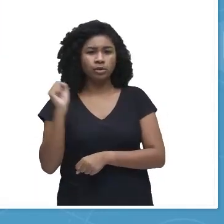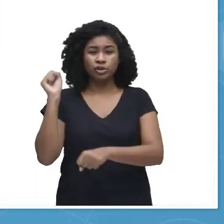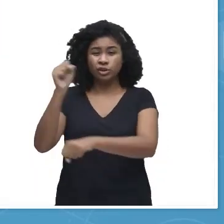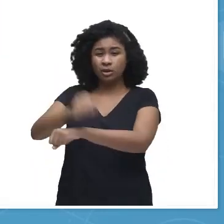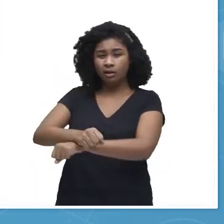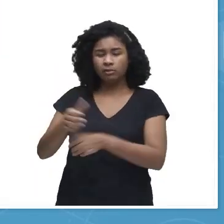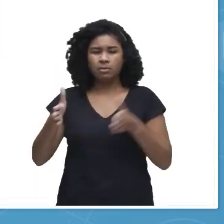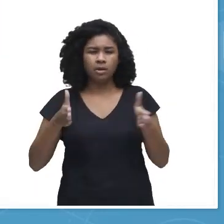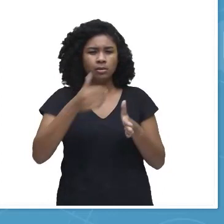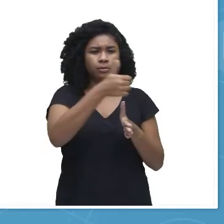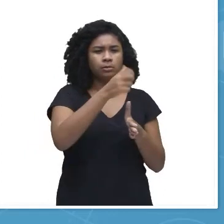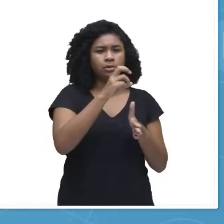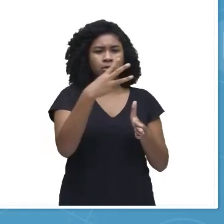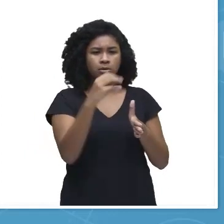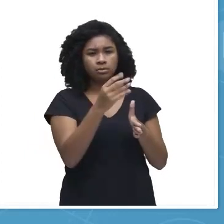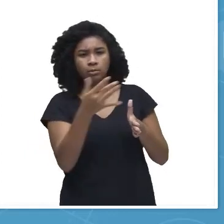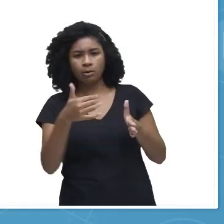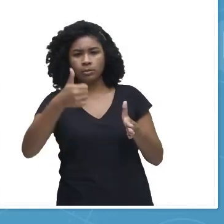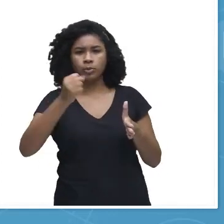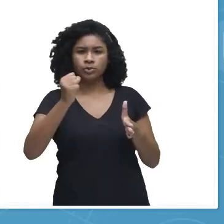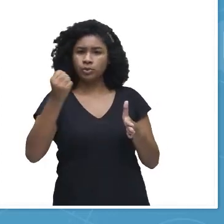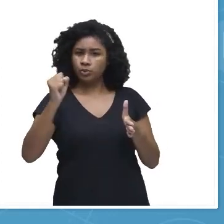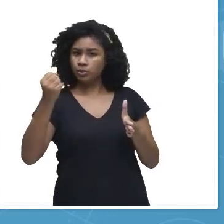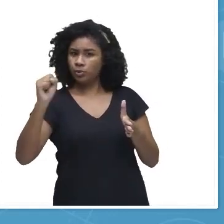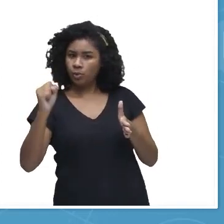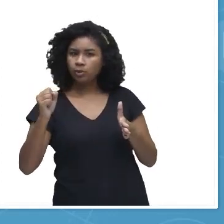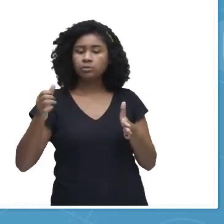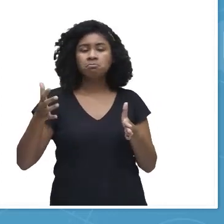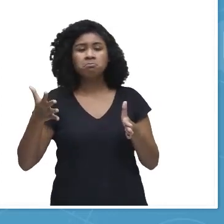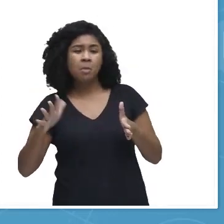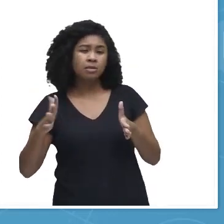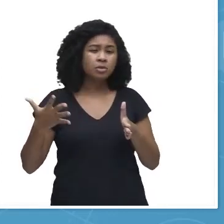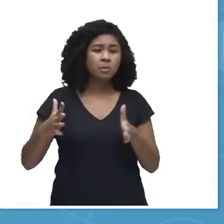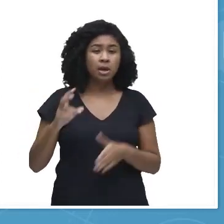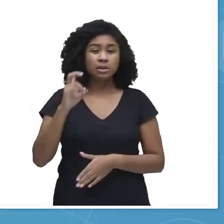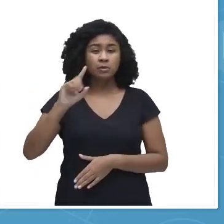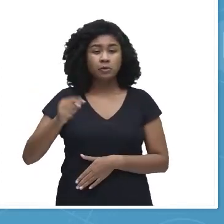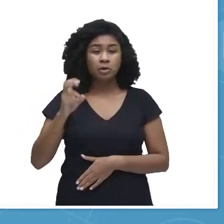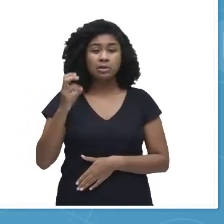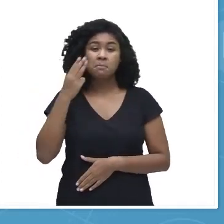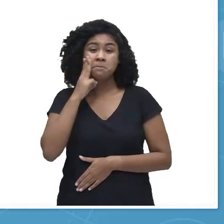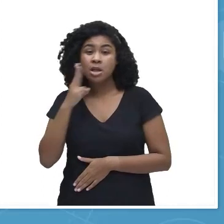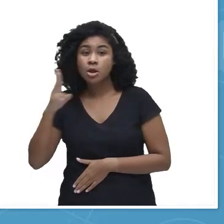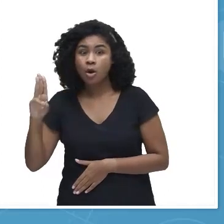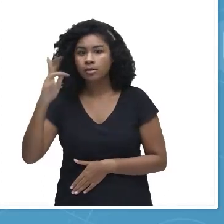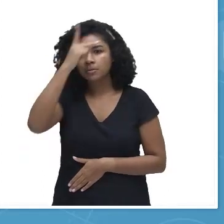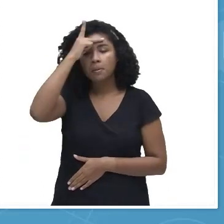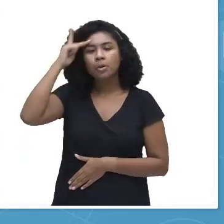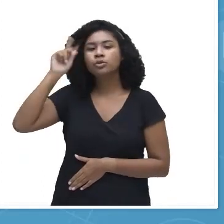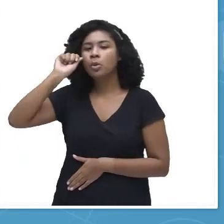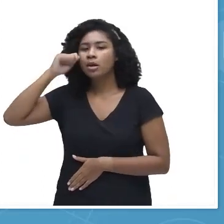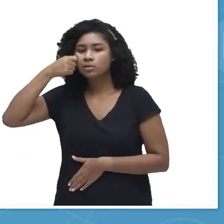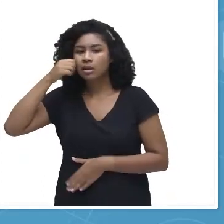a 1878, cerca de 5,5 milhões de negros saíram da África para serem escravizados